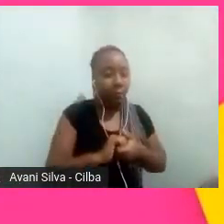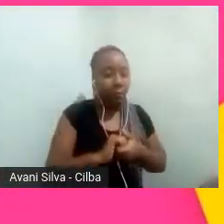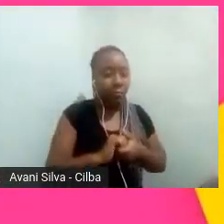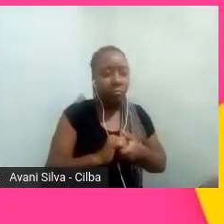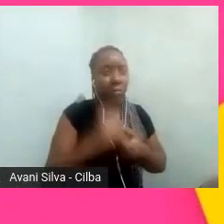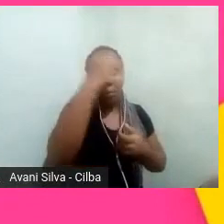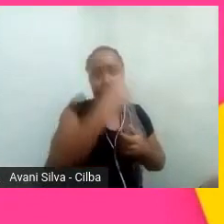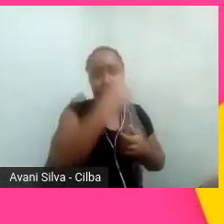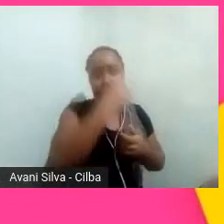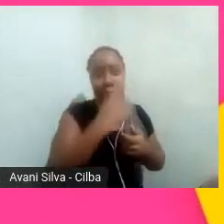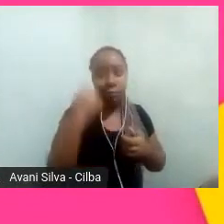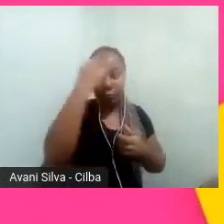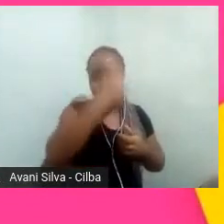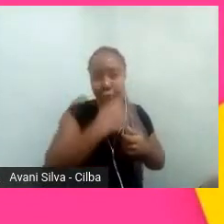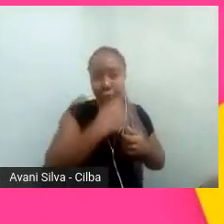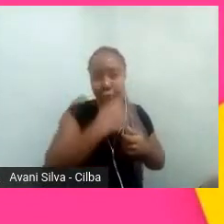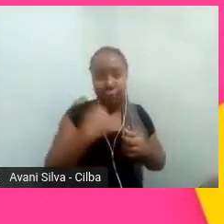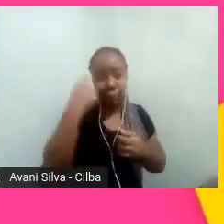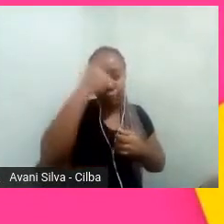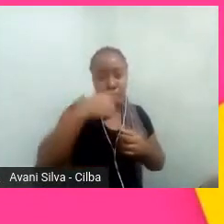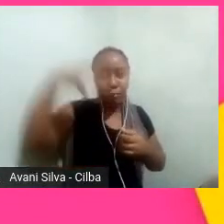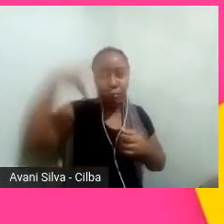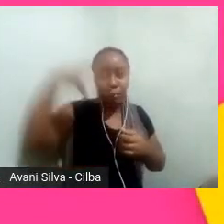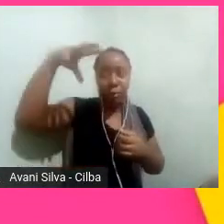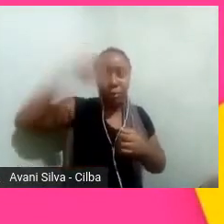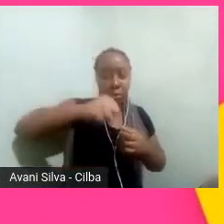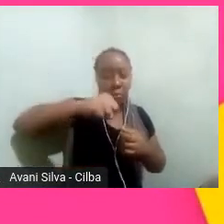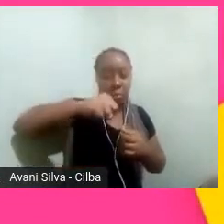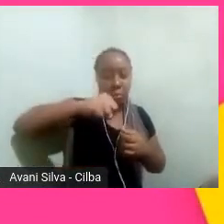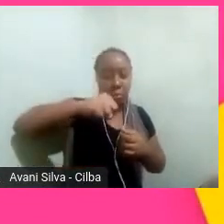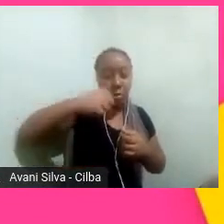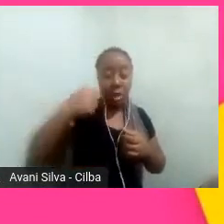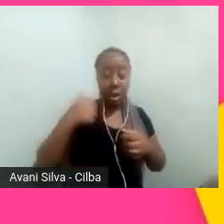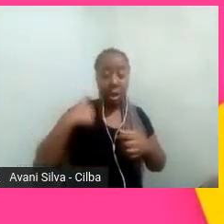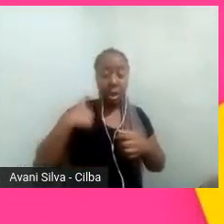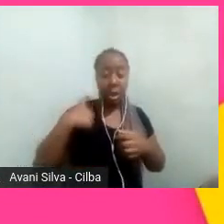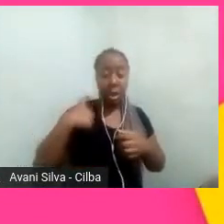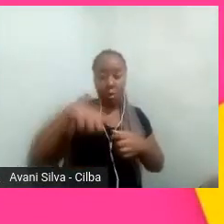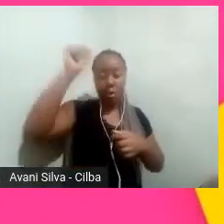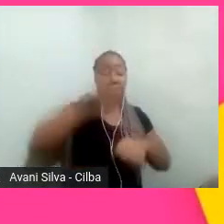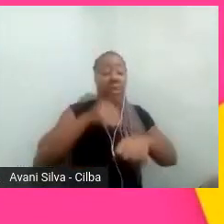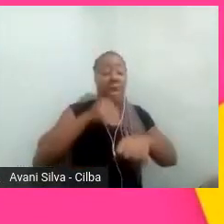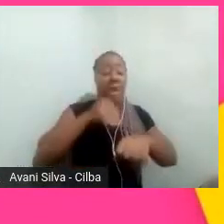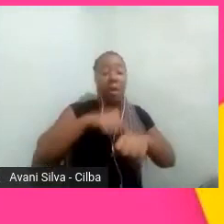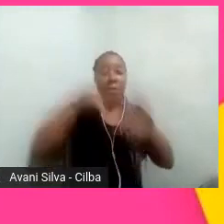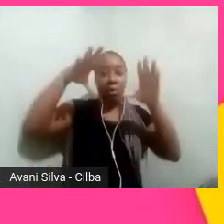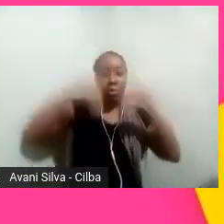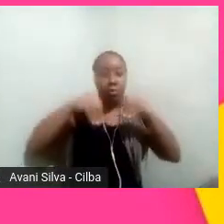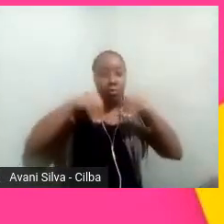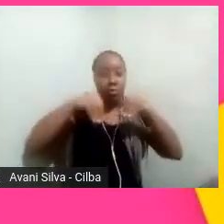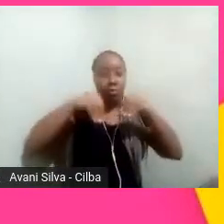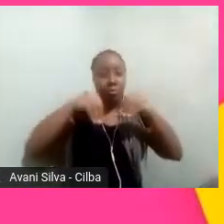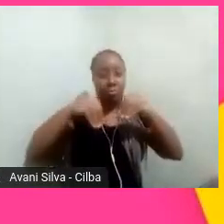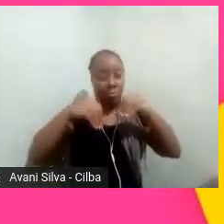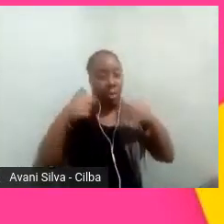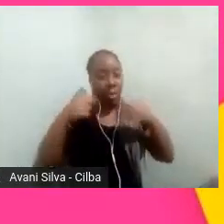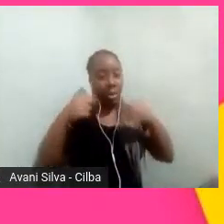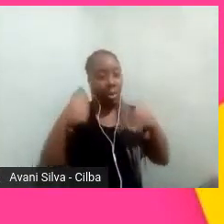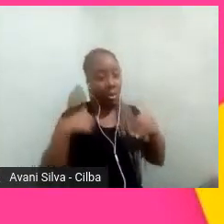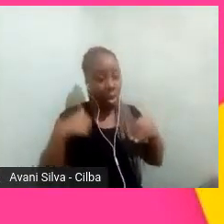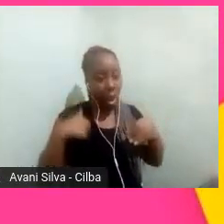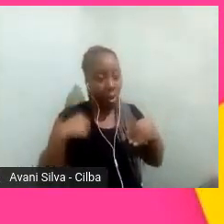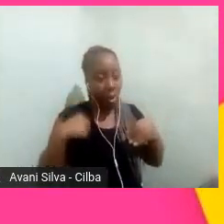tempo ele vai ficar apagado? Eu escolho quanto tempo é. E eu digo isso através da palavra